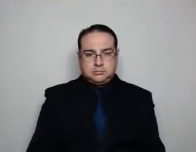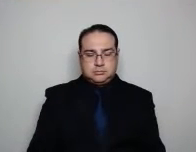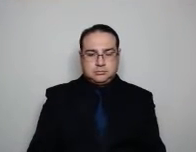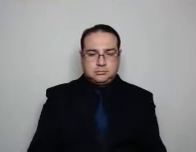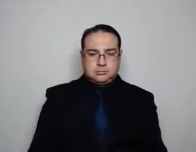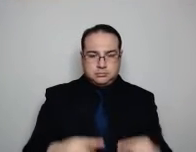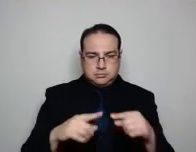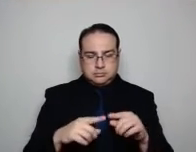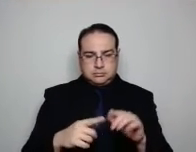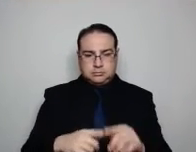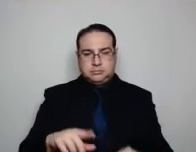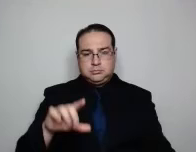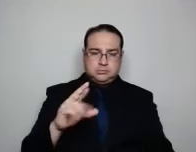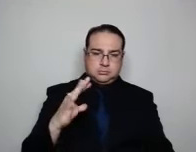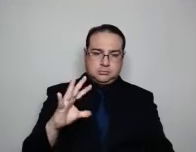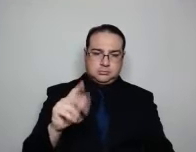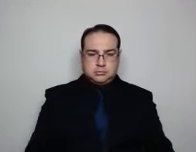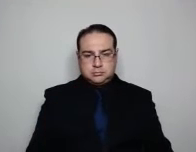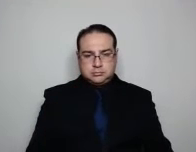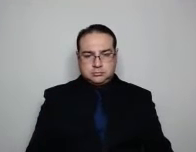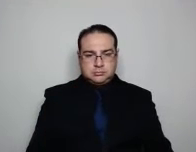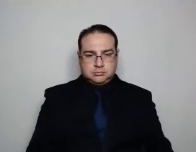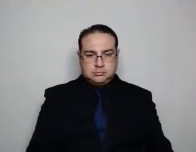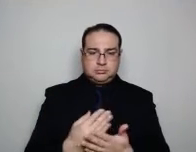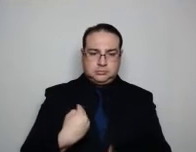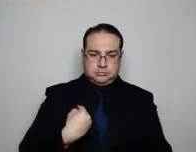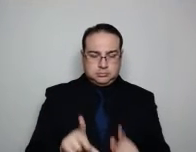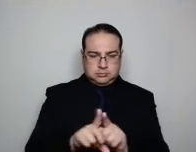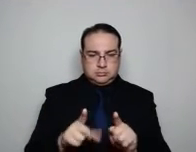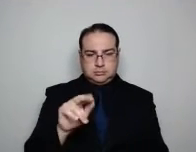Está julgado, então. 183, agrado instrumento